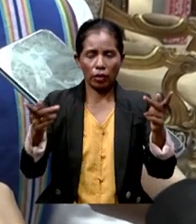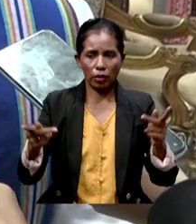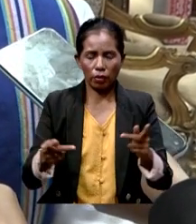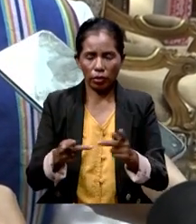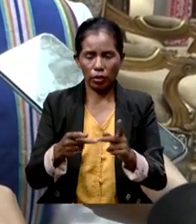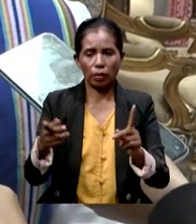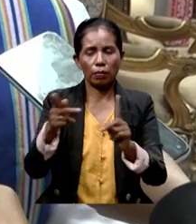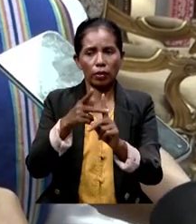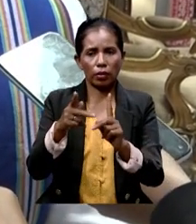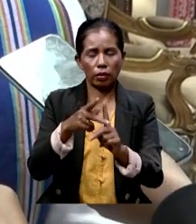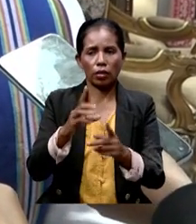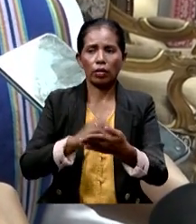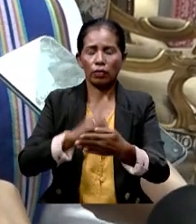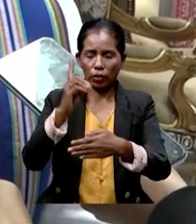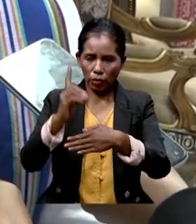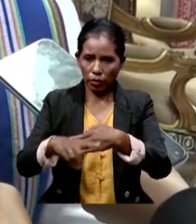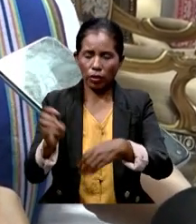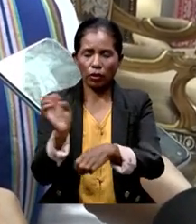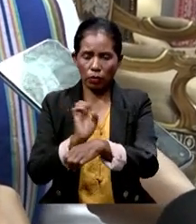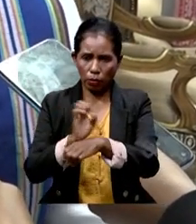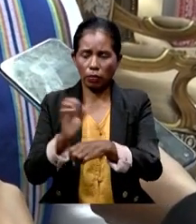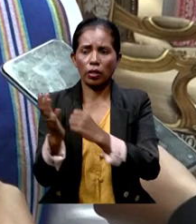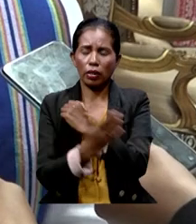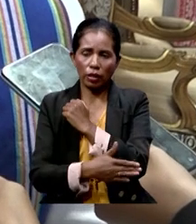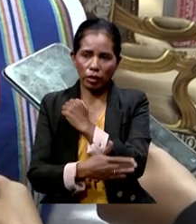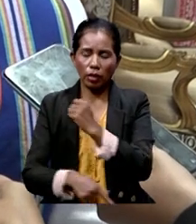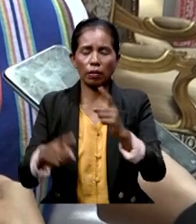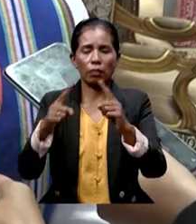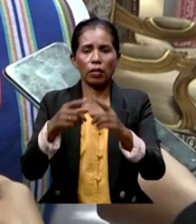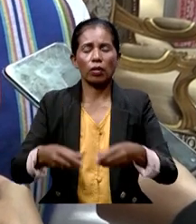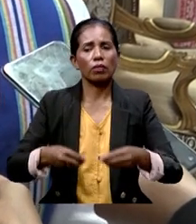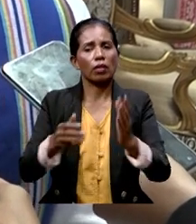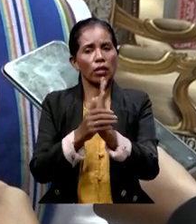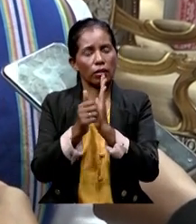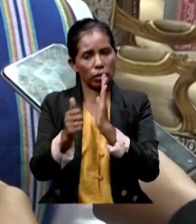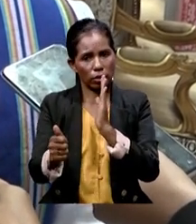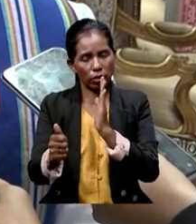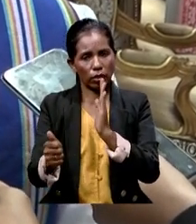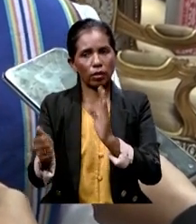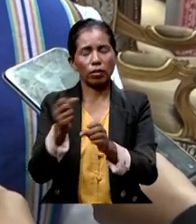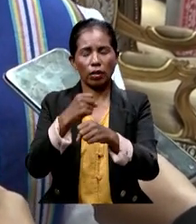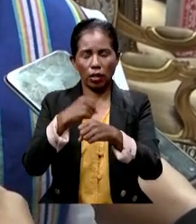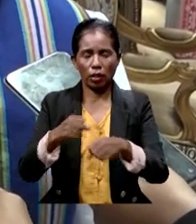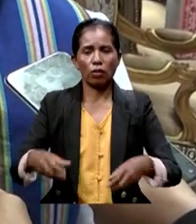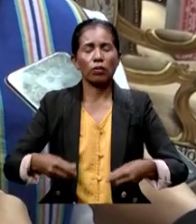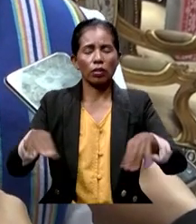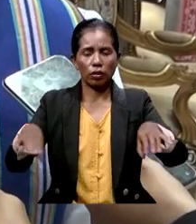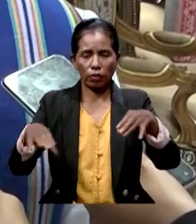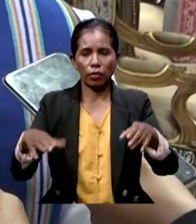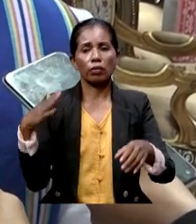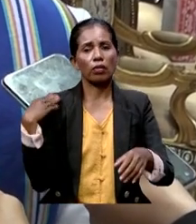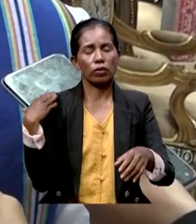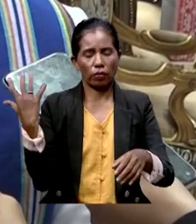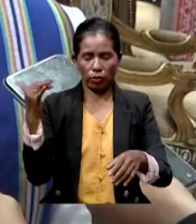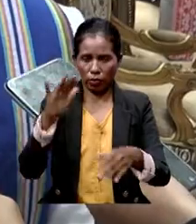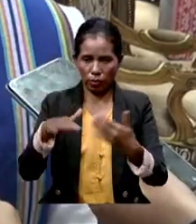muito importantes para o desenvolvimento económico do país e para a capacitação também e para a criação de emprego